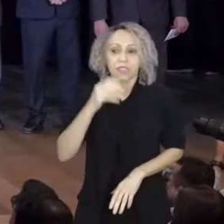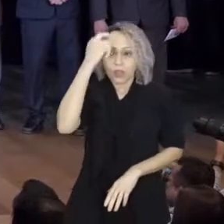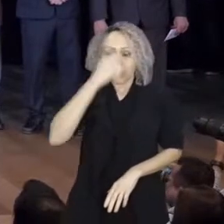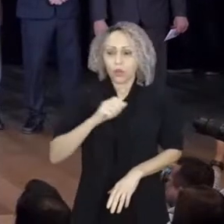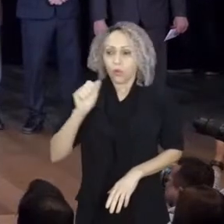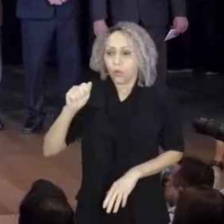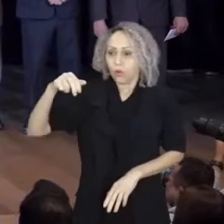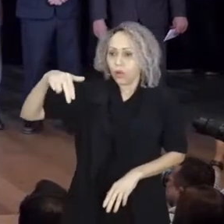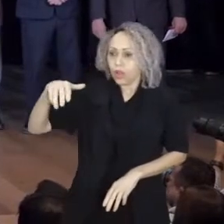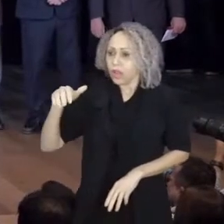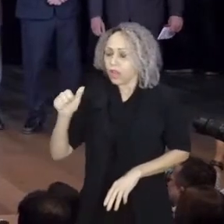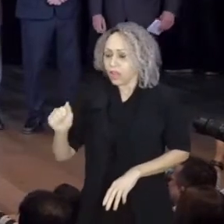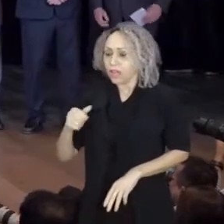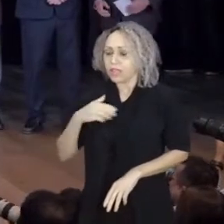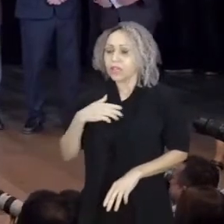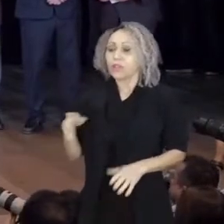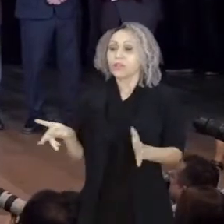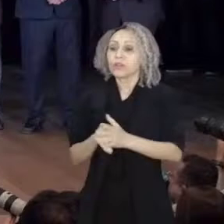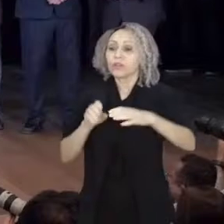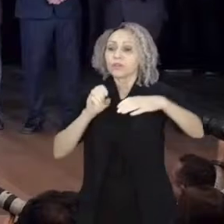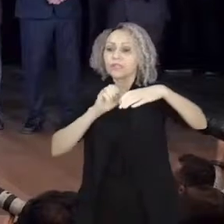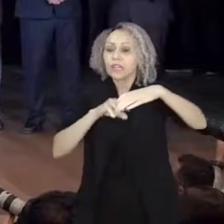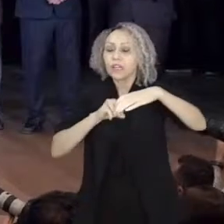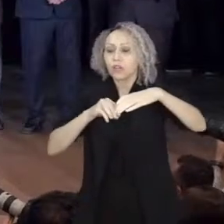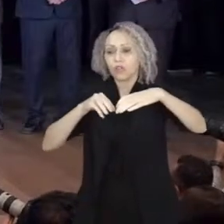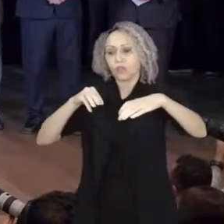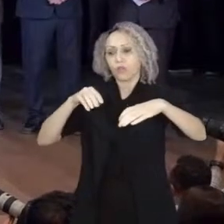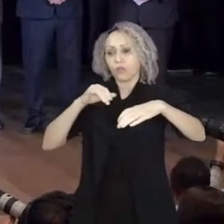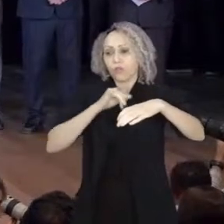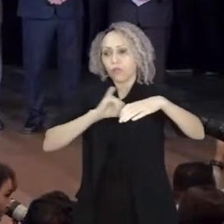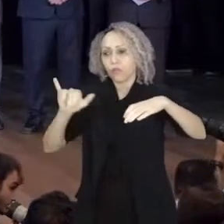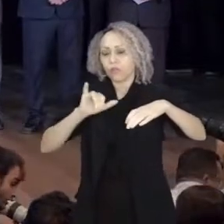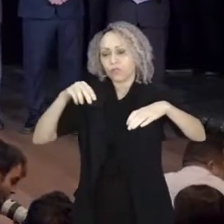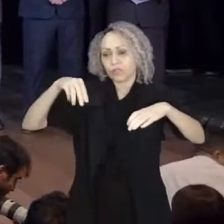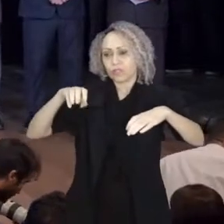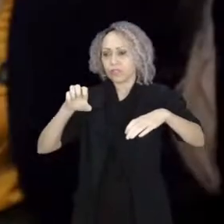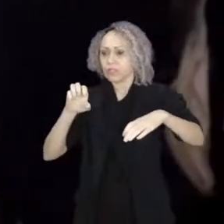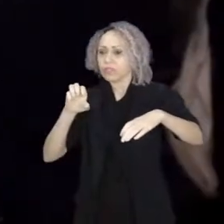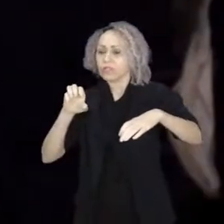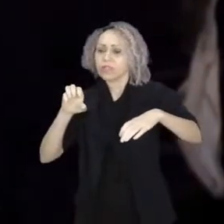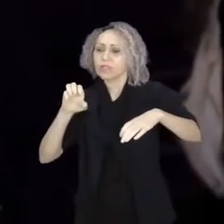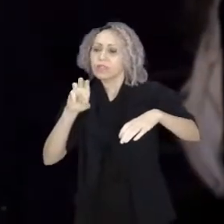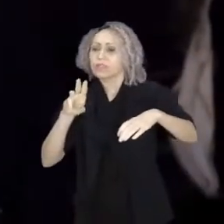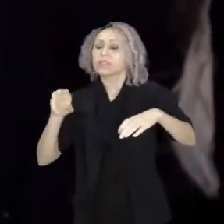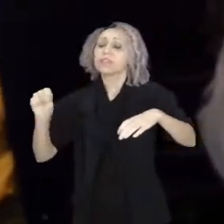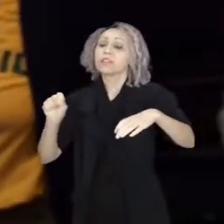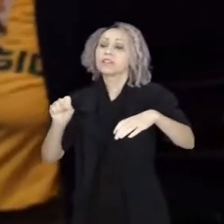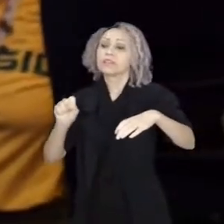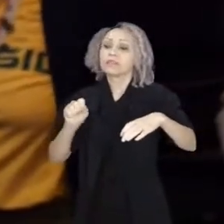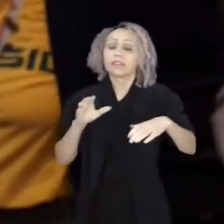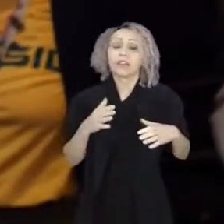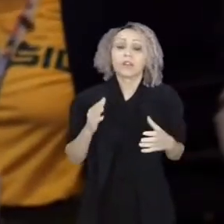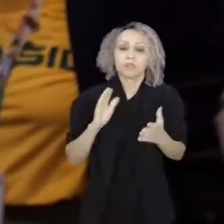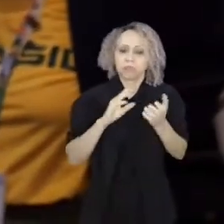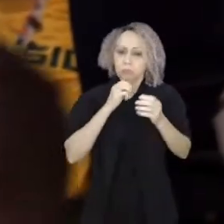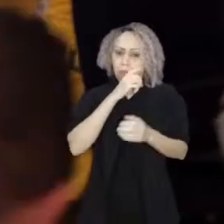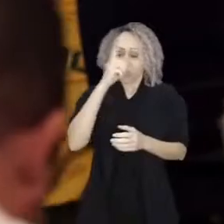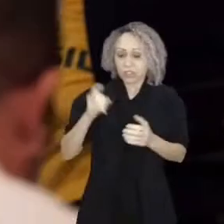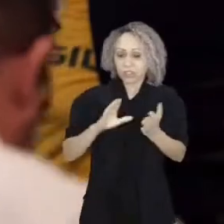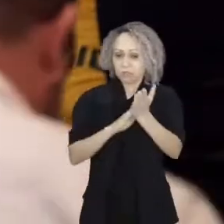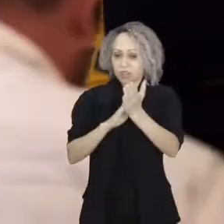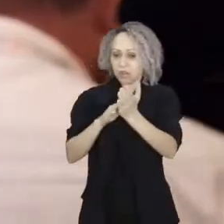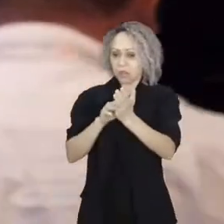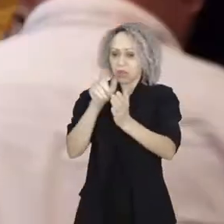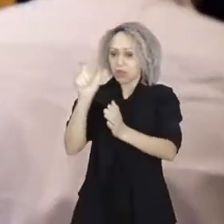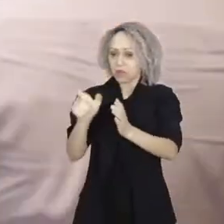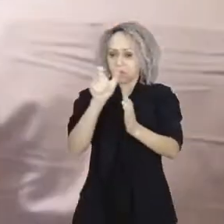Estamos ao vivo na Globo News nesse momento. Presidente, bom dia. Parabéns aos ministros que acabam de ser anunciados, a todos. Presidente, a